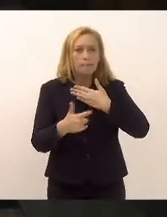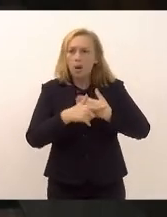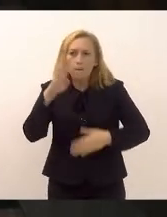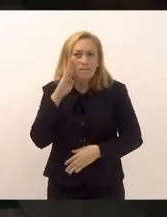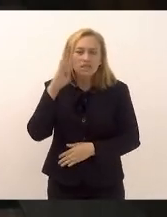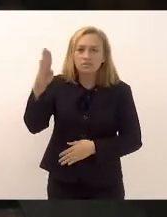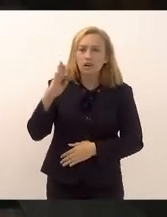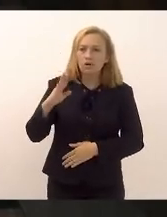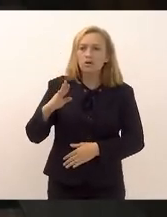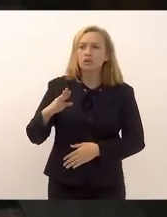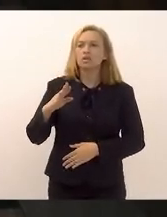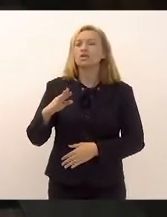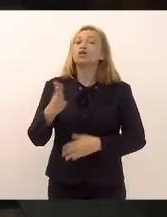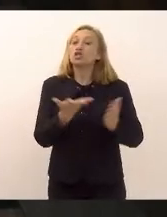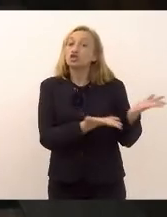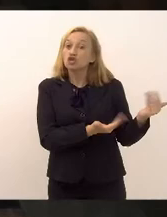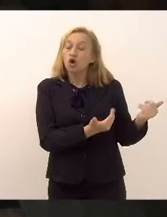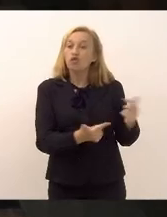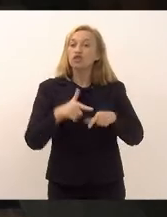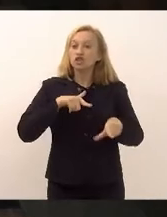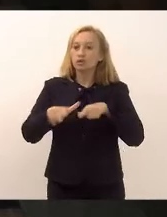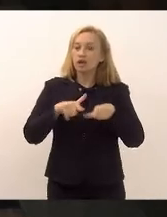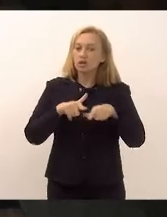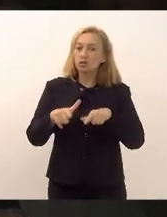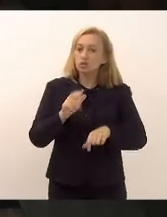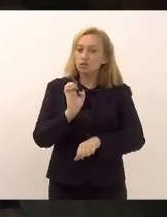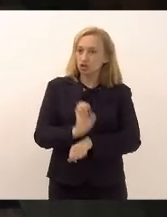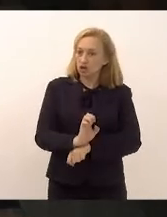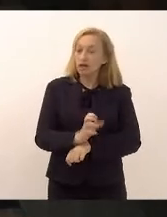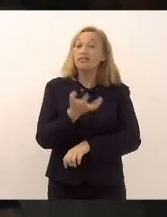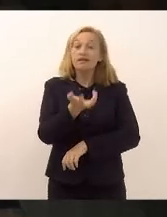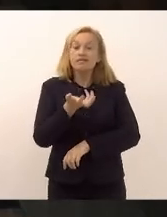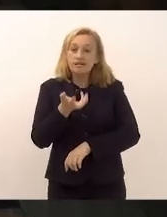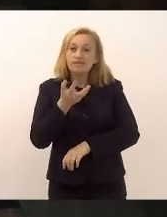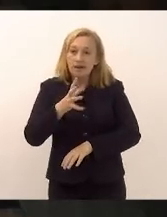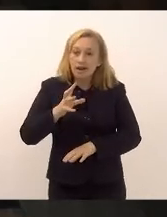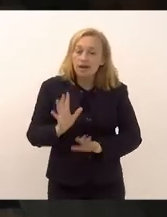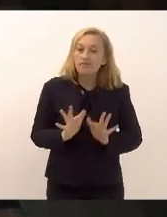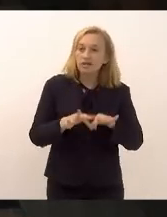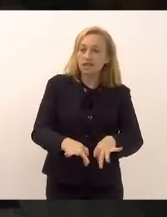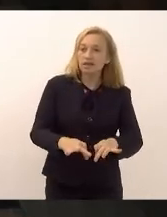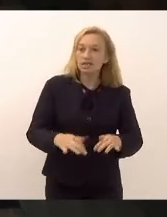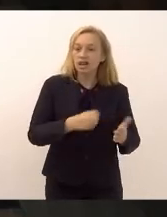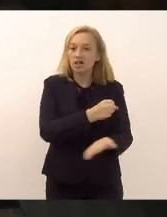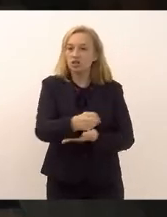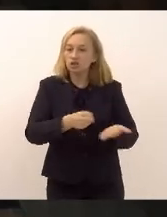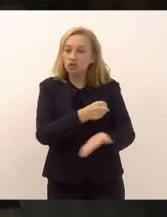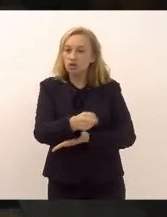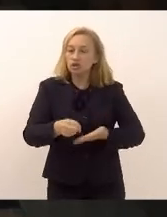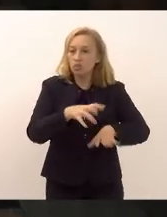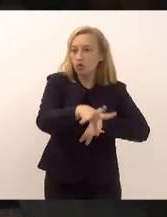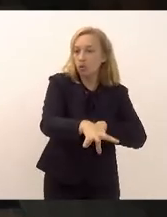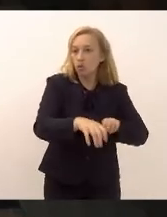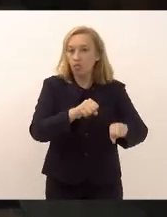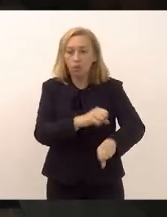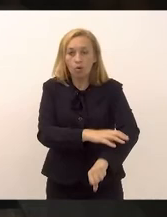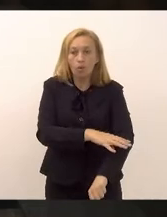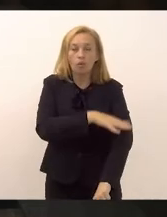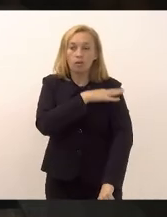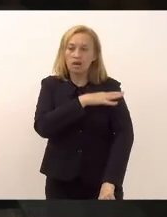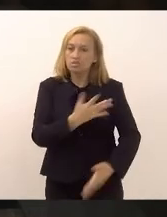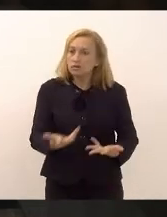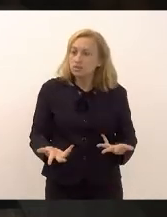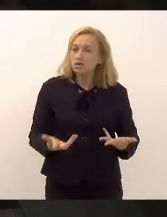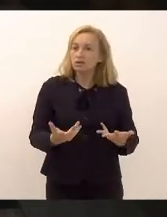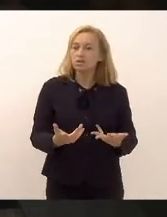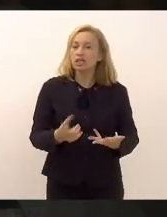fundamental, especialmente para os jovens trabalhadores desse Estado, que querem concluir a educação básica com uma formação técnica. Não